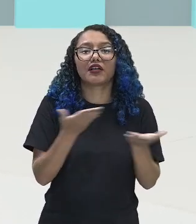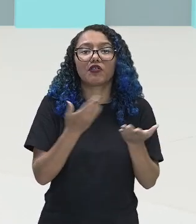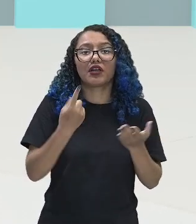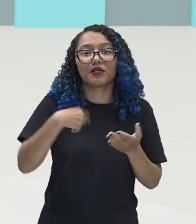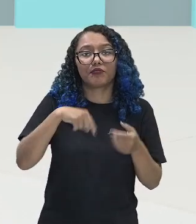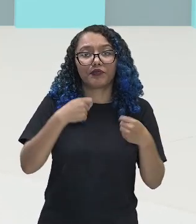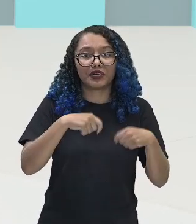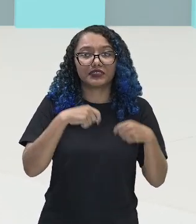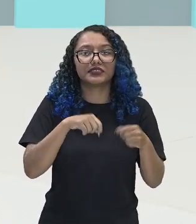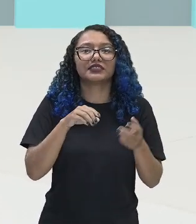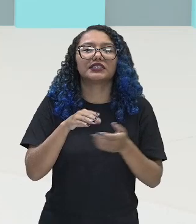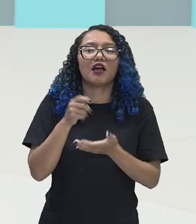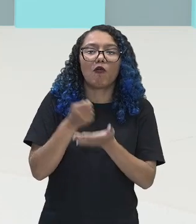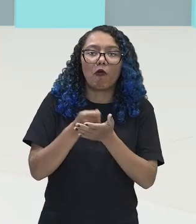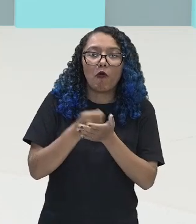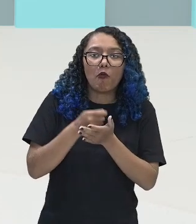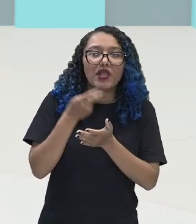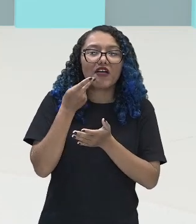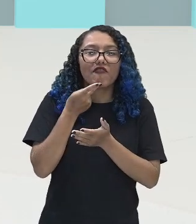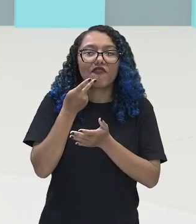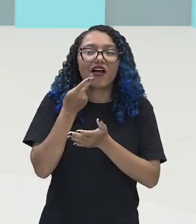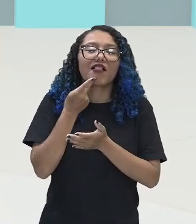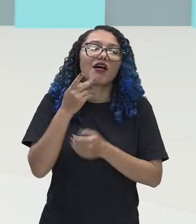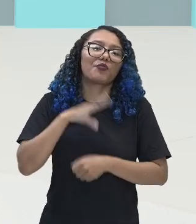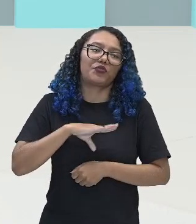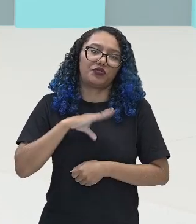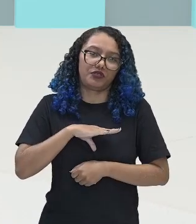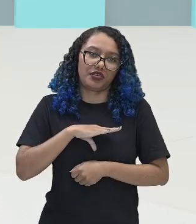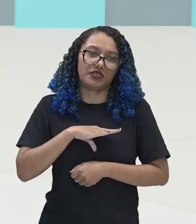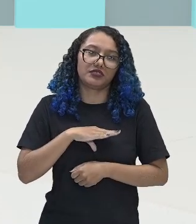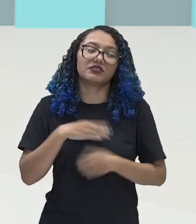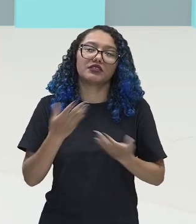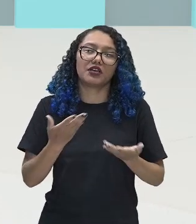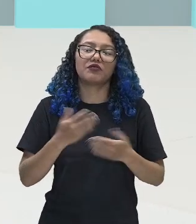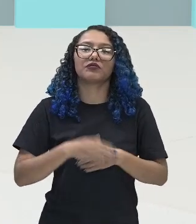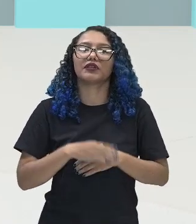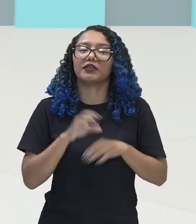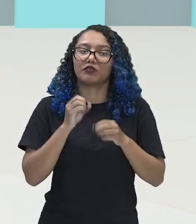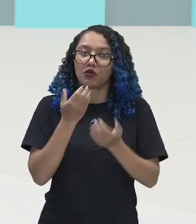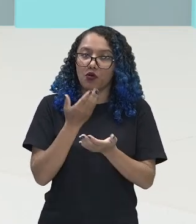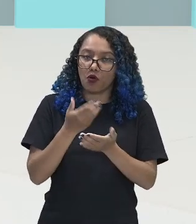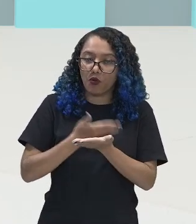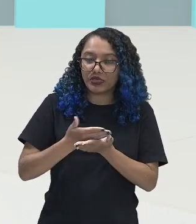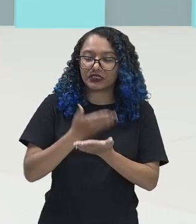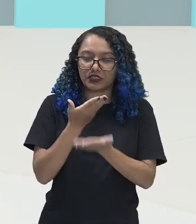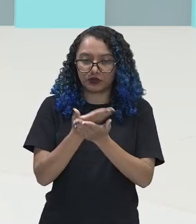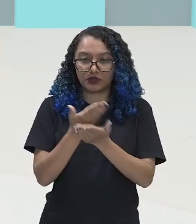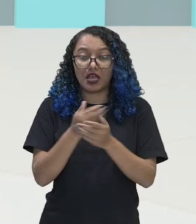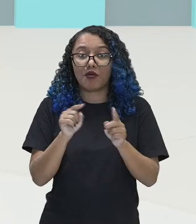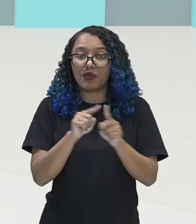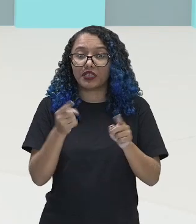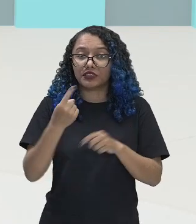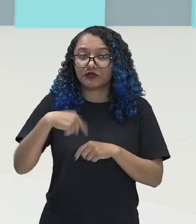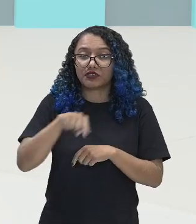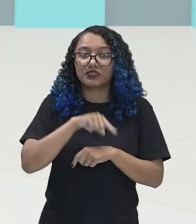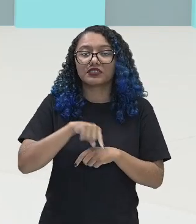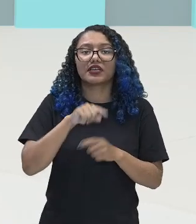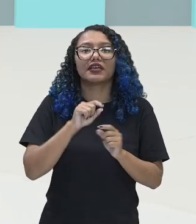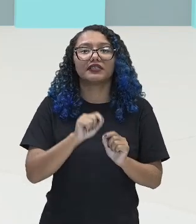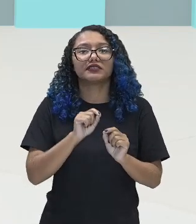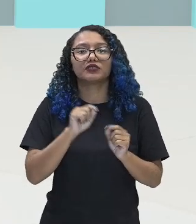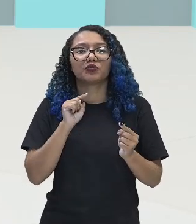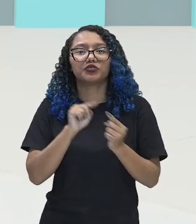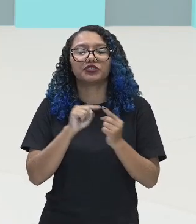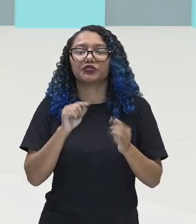falar português. Então a gente vai começar a fazer o processo de catequização, mas a fim de que vocês falem o português e que haja